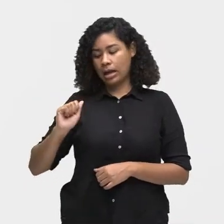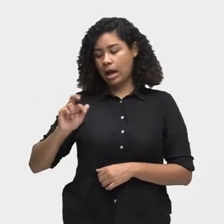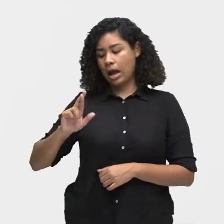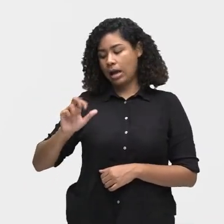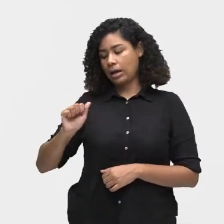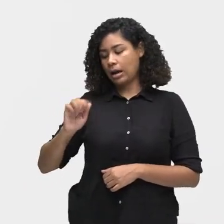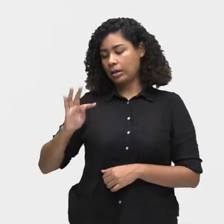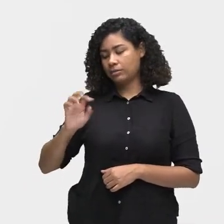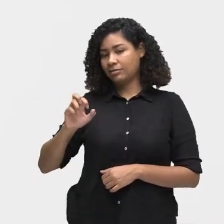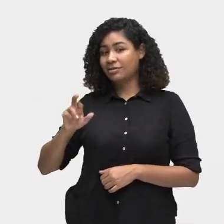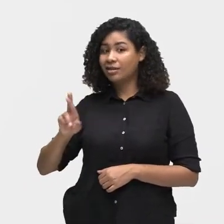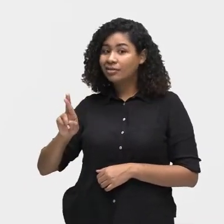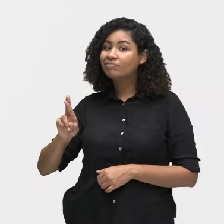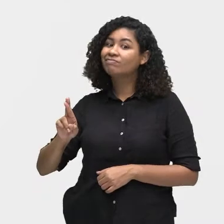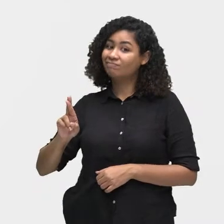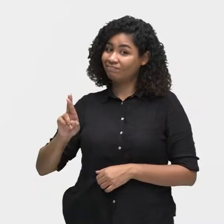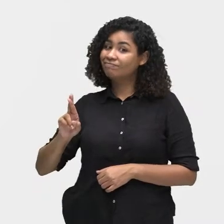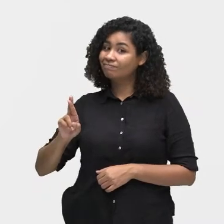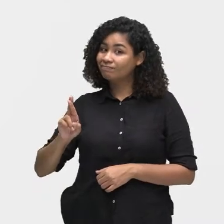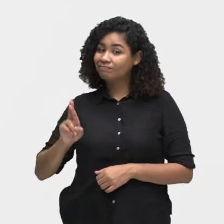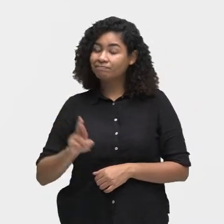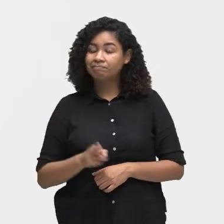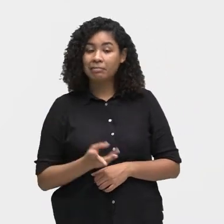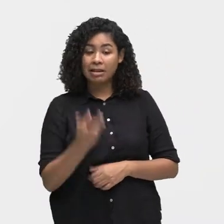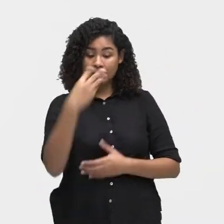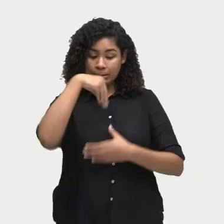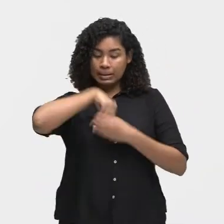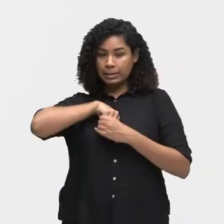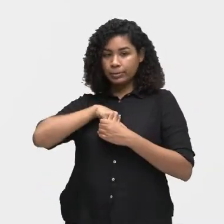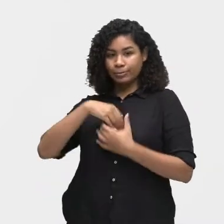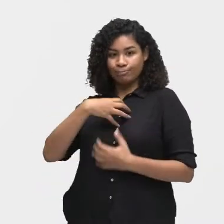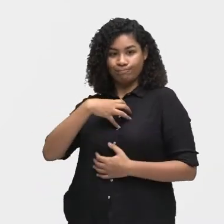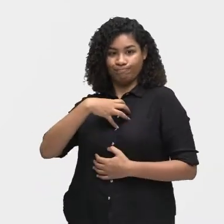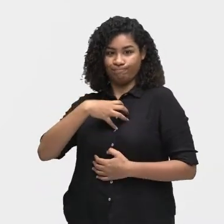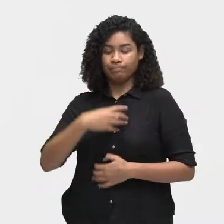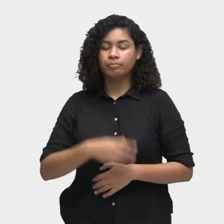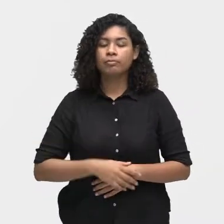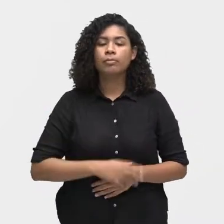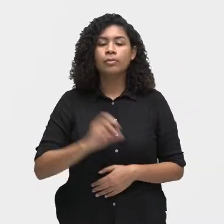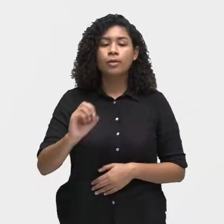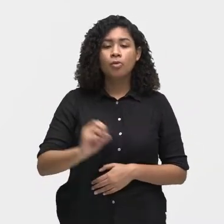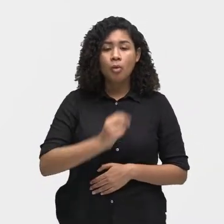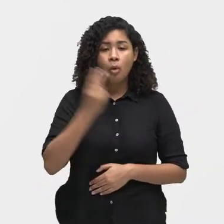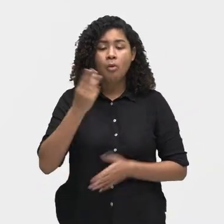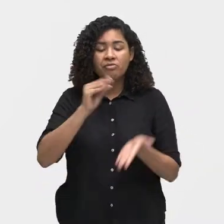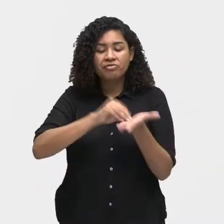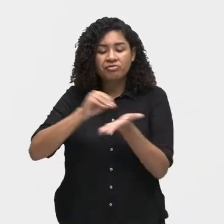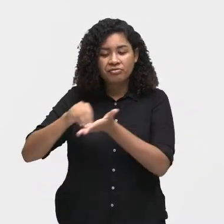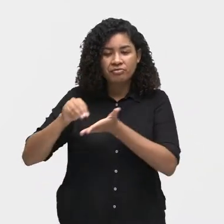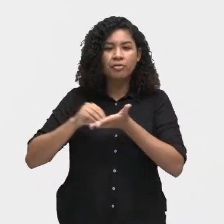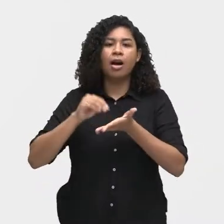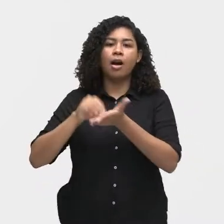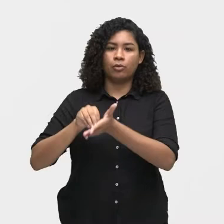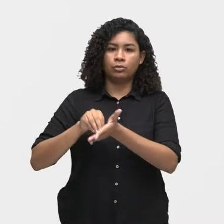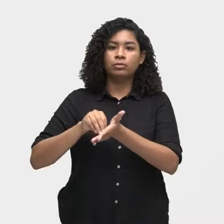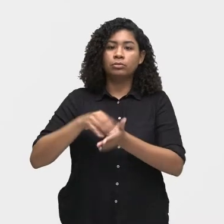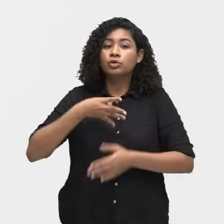mau caráter. Ou também, às vezes, pode ser causado por falta de conhecimento